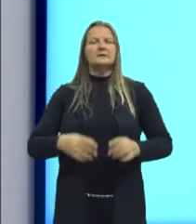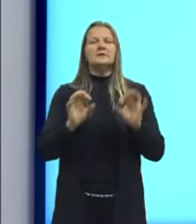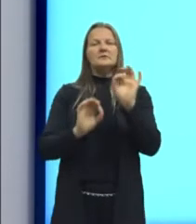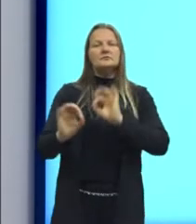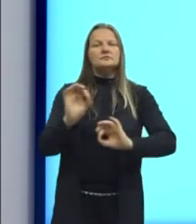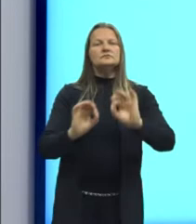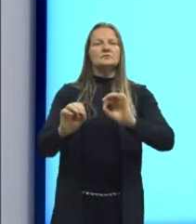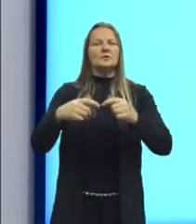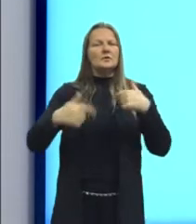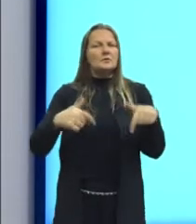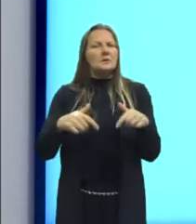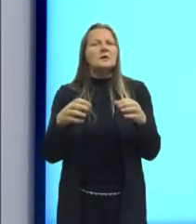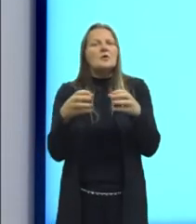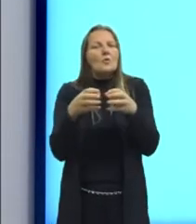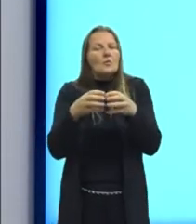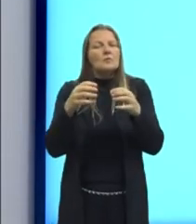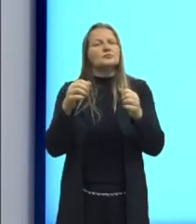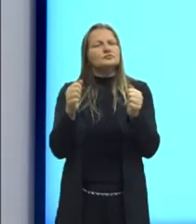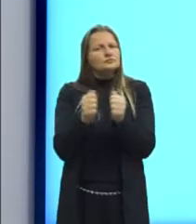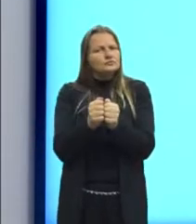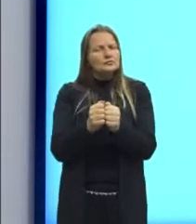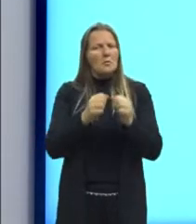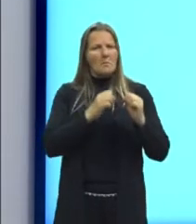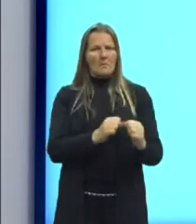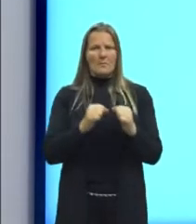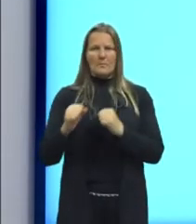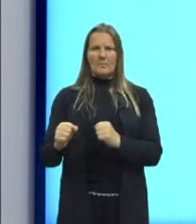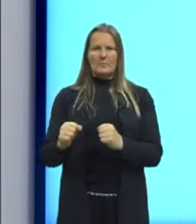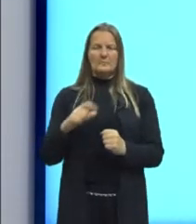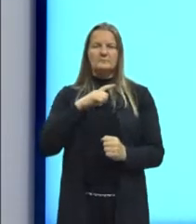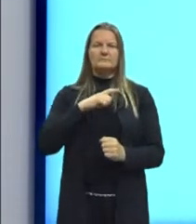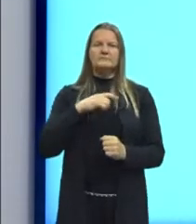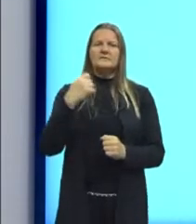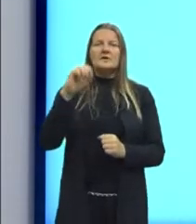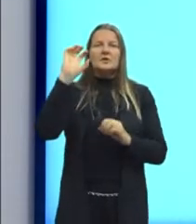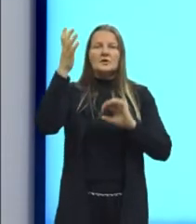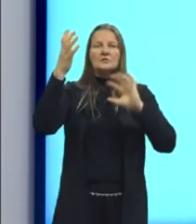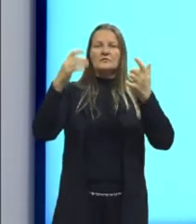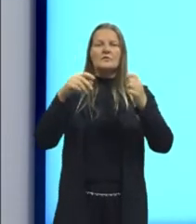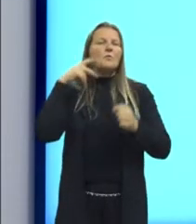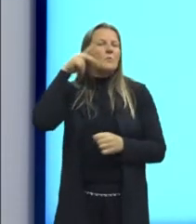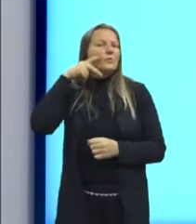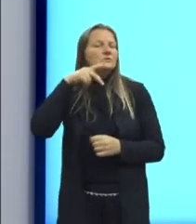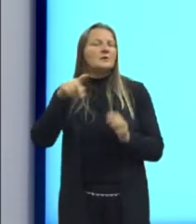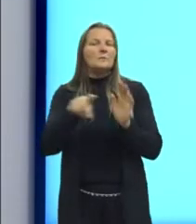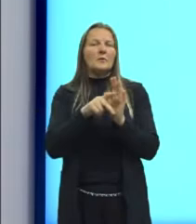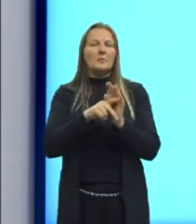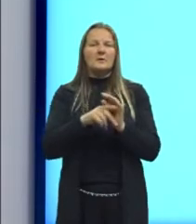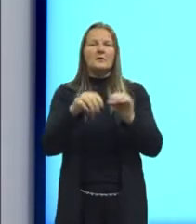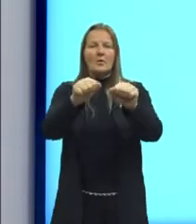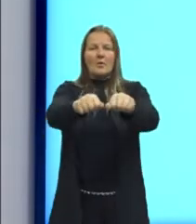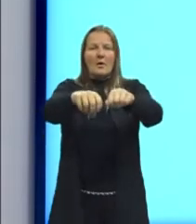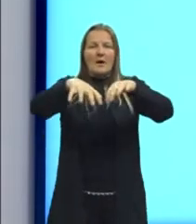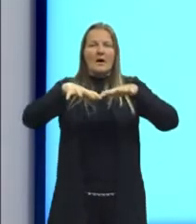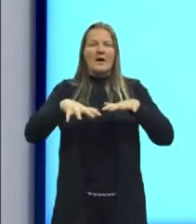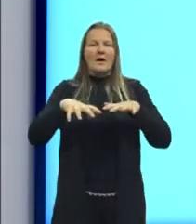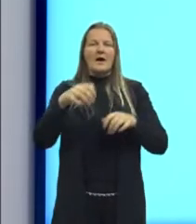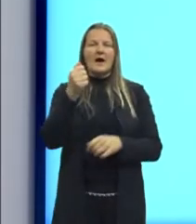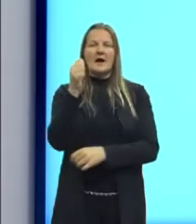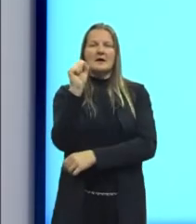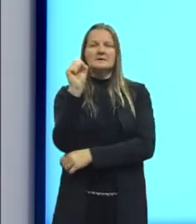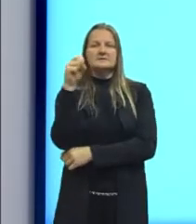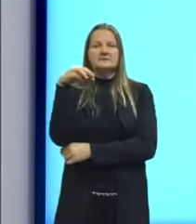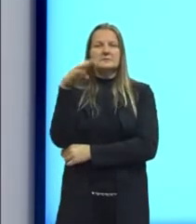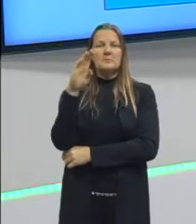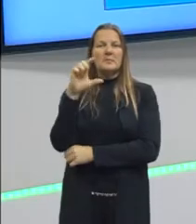uma forma que os trabalhadores realmente tinham o poder né que eles decidiam as questões políticas através de assembleias Então tinha